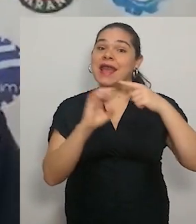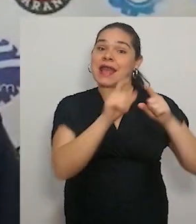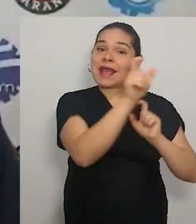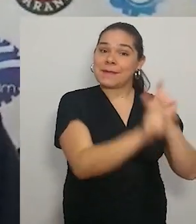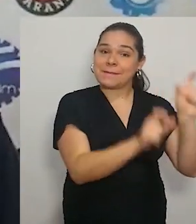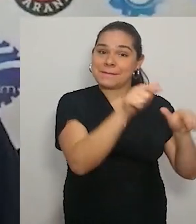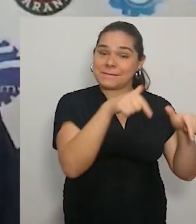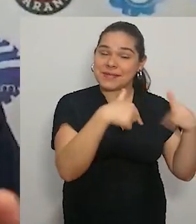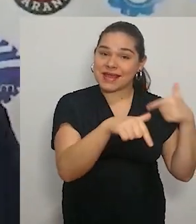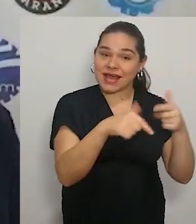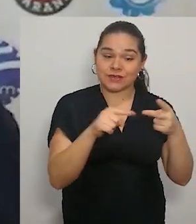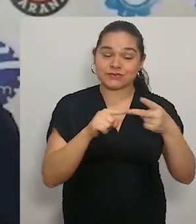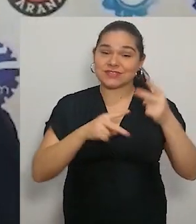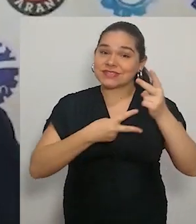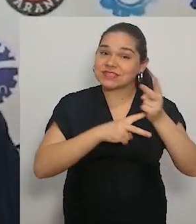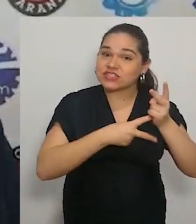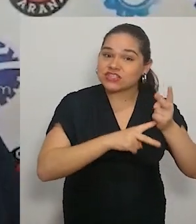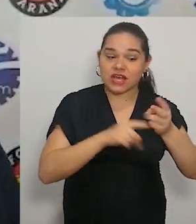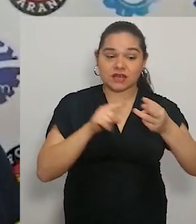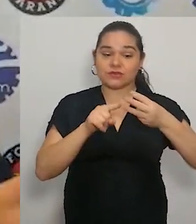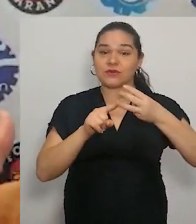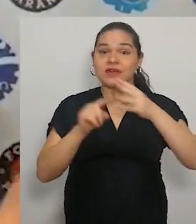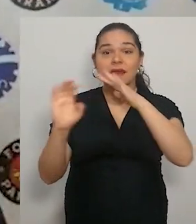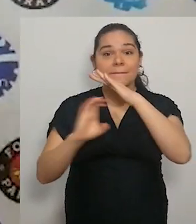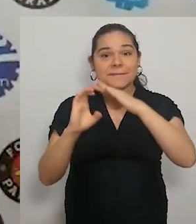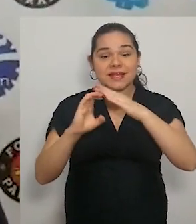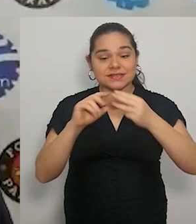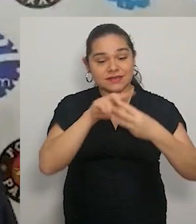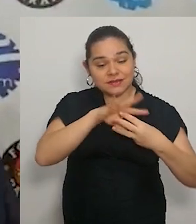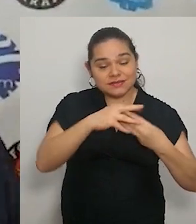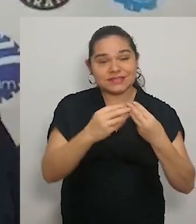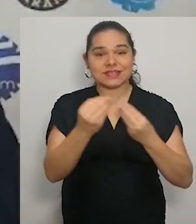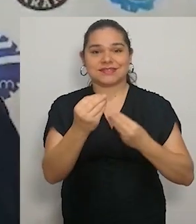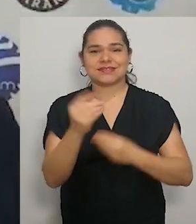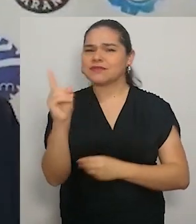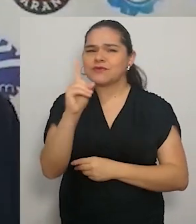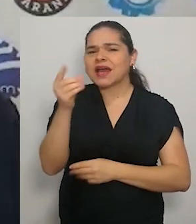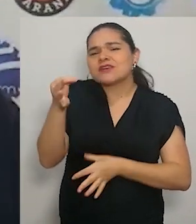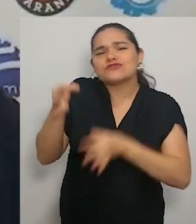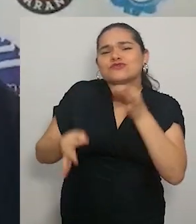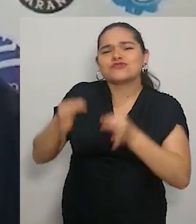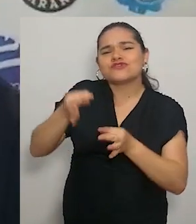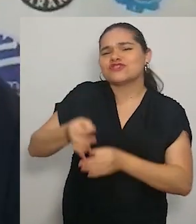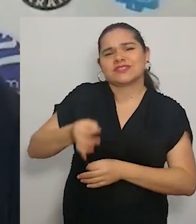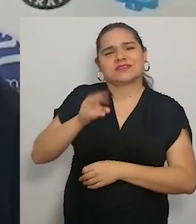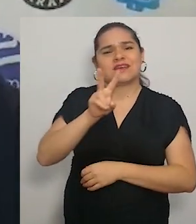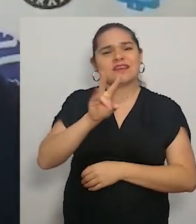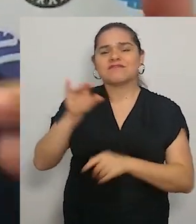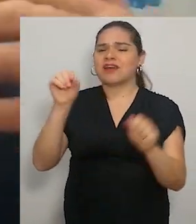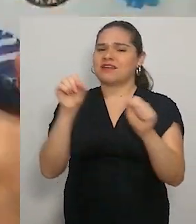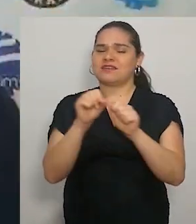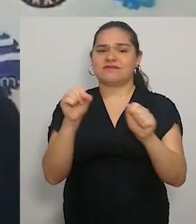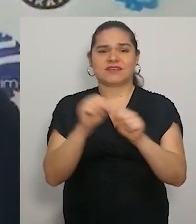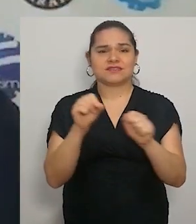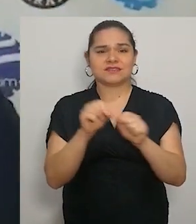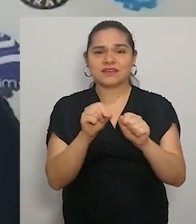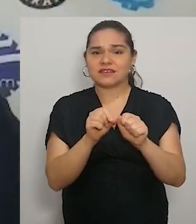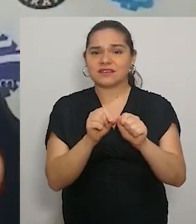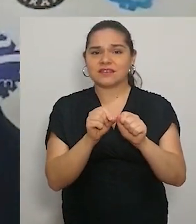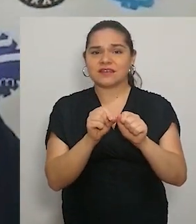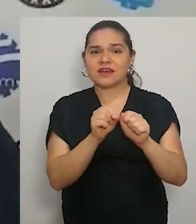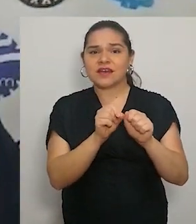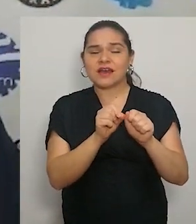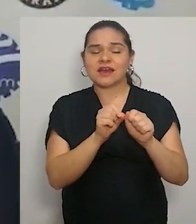empresa não será a esfera judicial e vai fazer com que saiamos